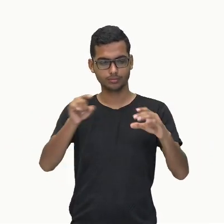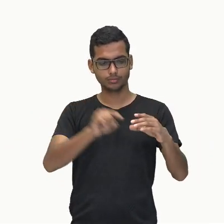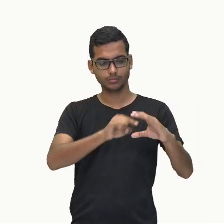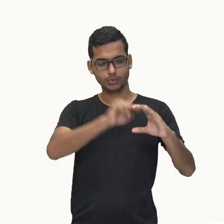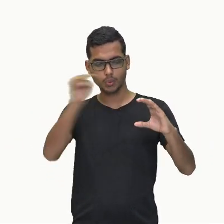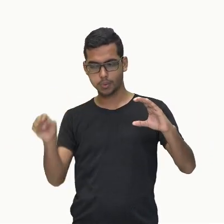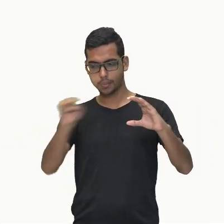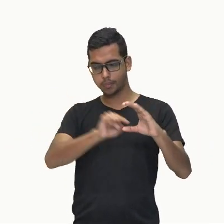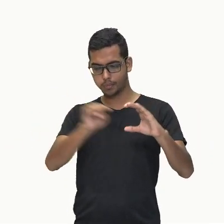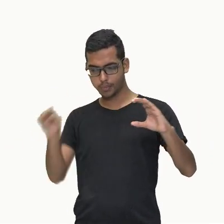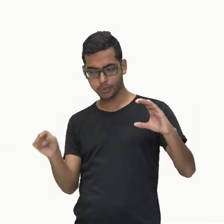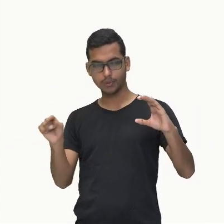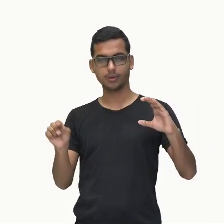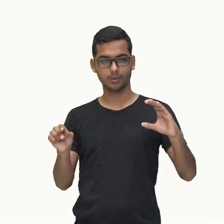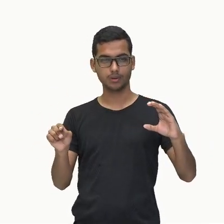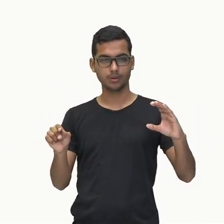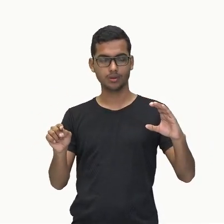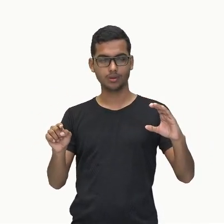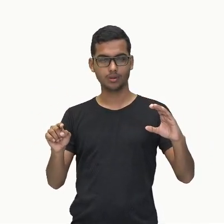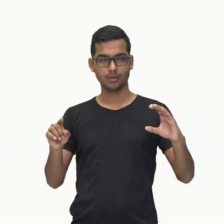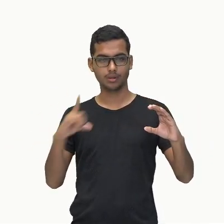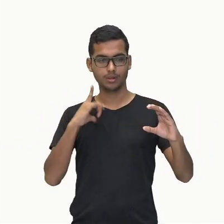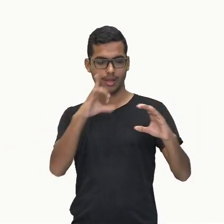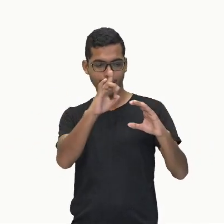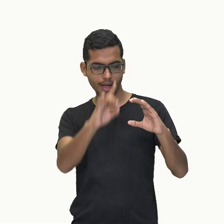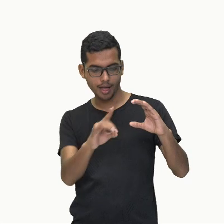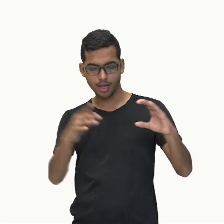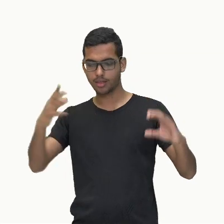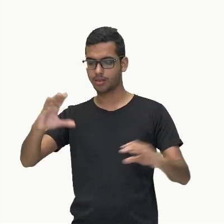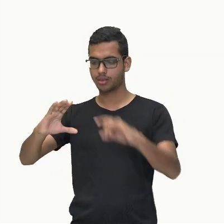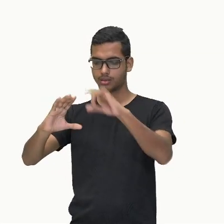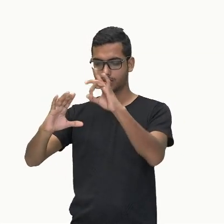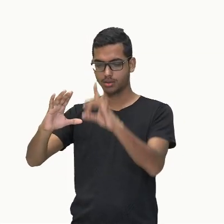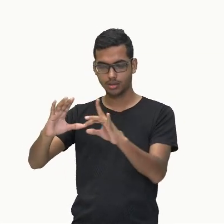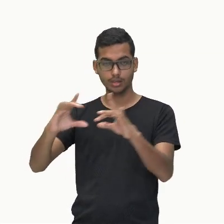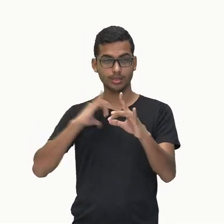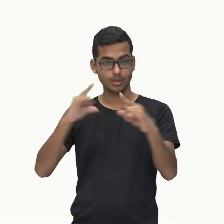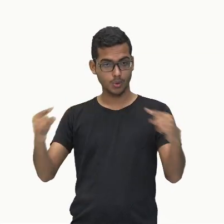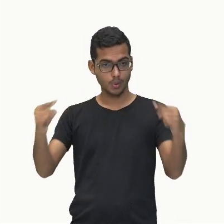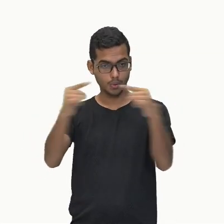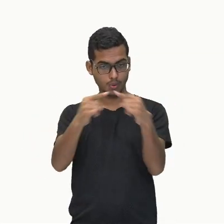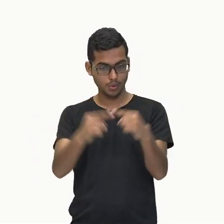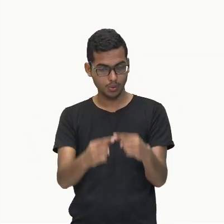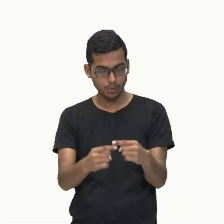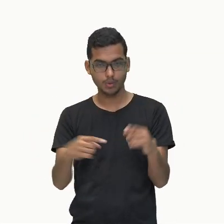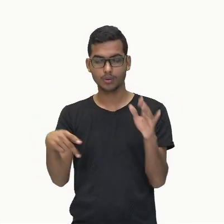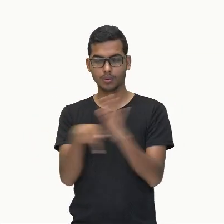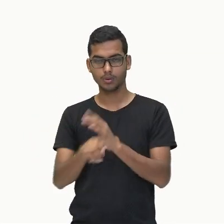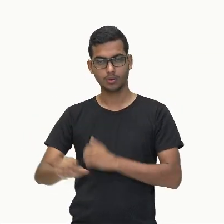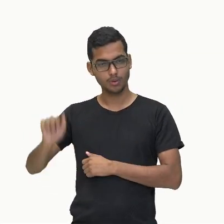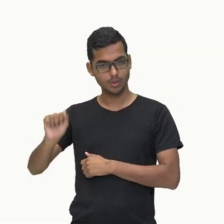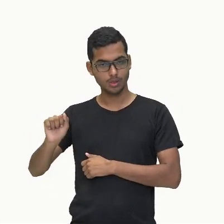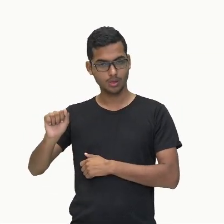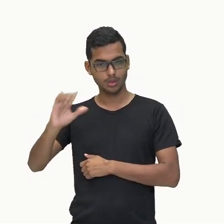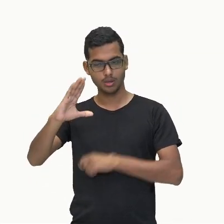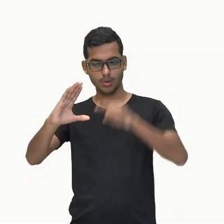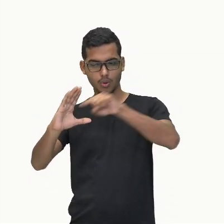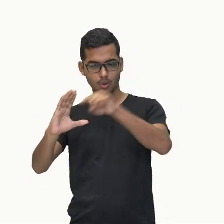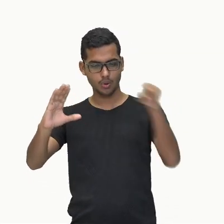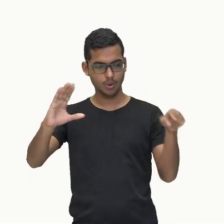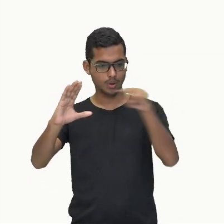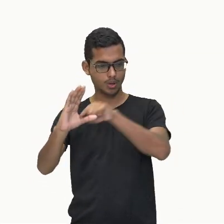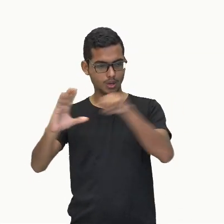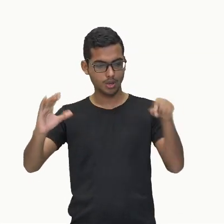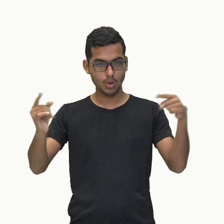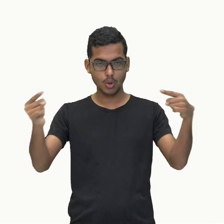desde que tenha cada um deles uma correspondência pertencente a B. E aqui nós